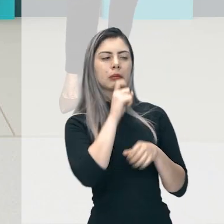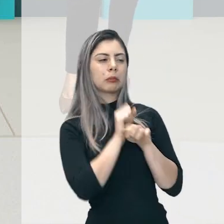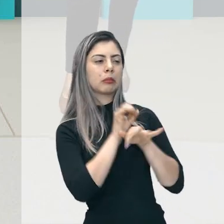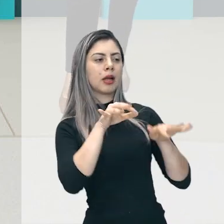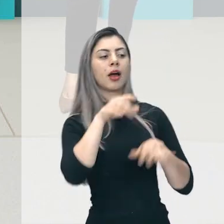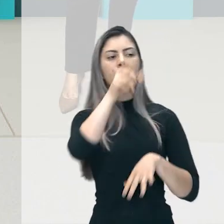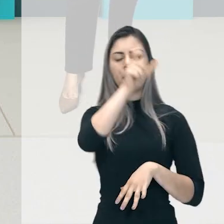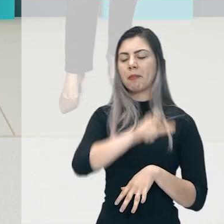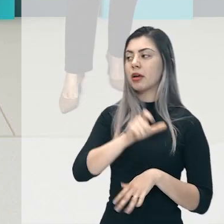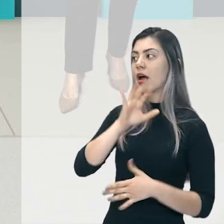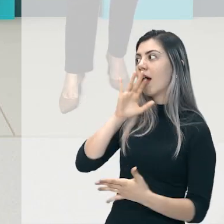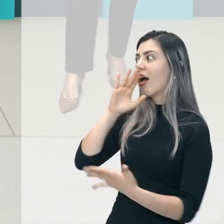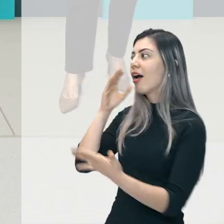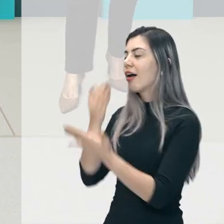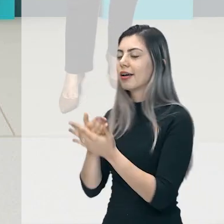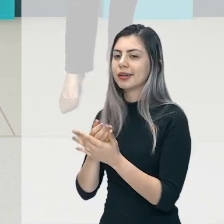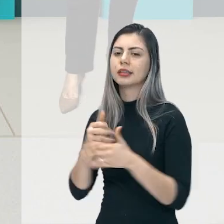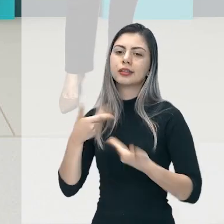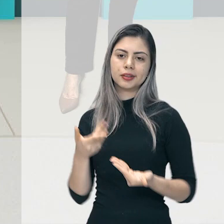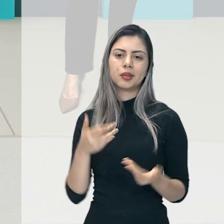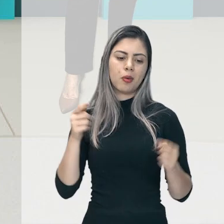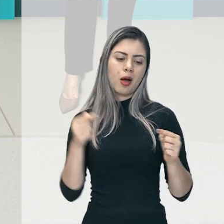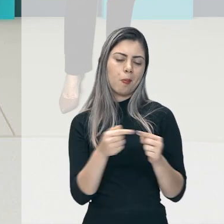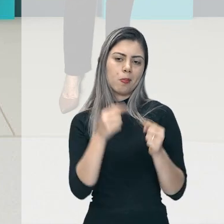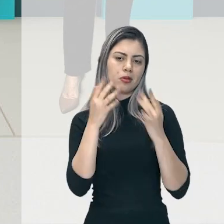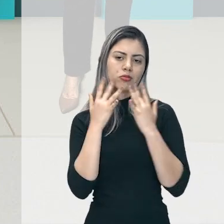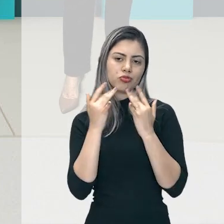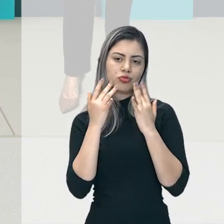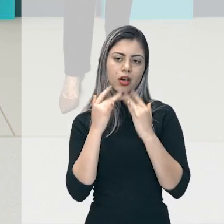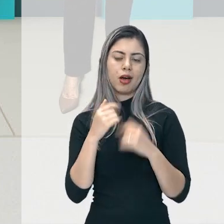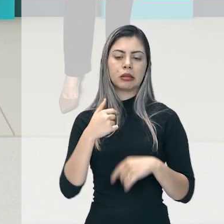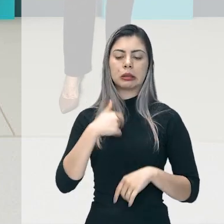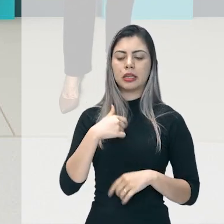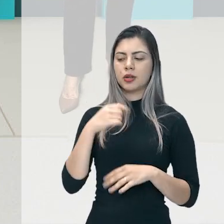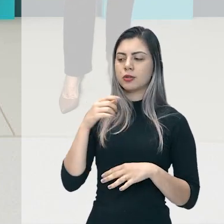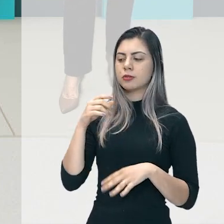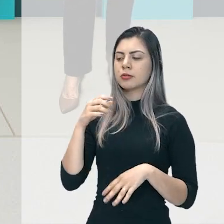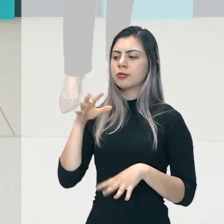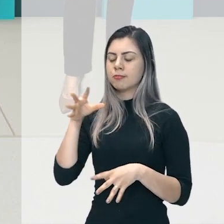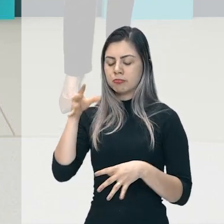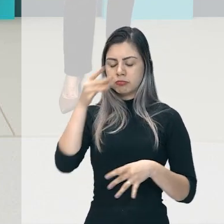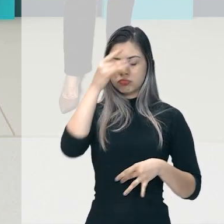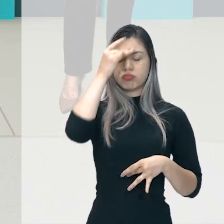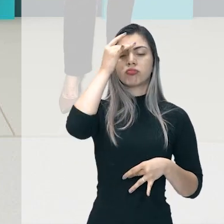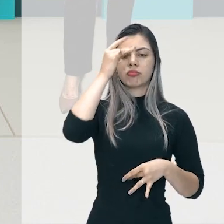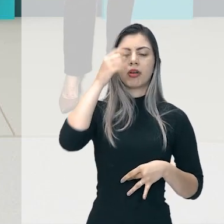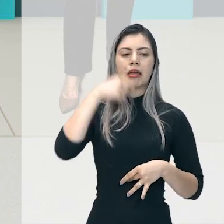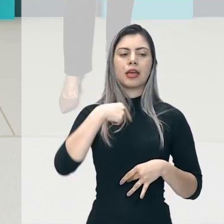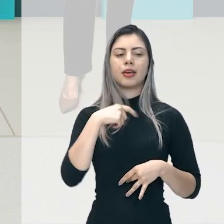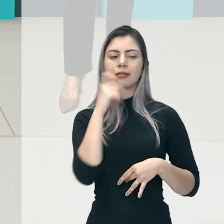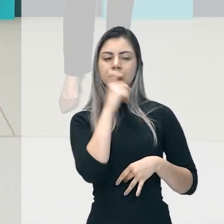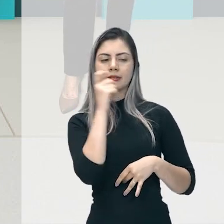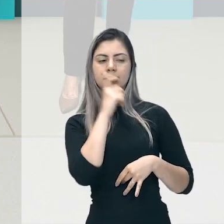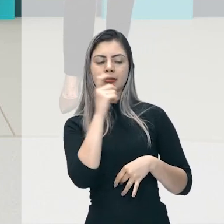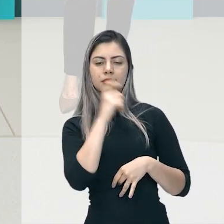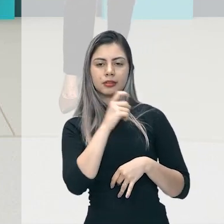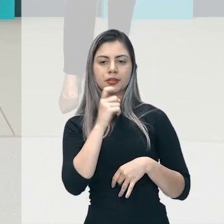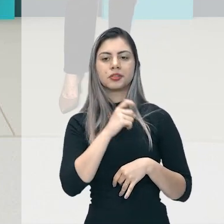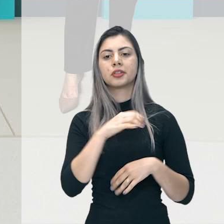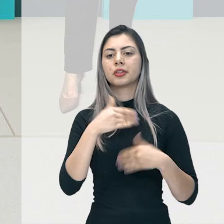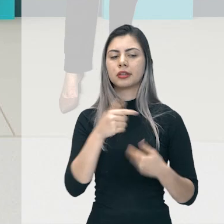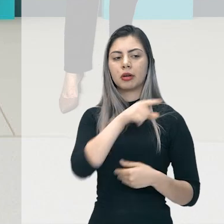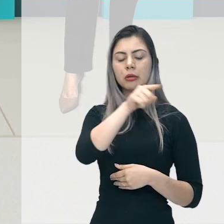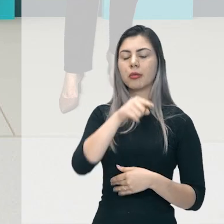teatro é isso, você encarnar um personagem e você convencer o seu público que você é aquele personagem. Foi